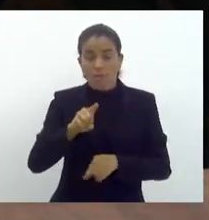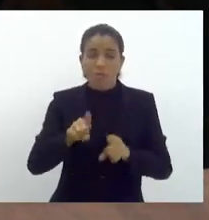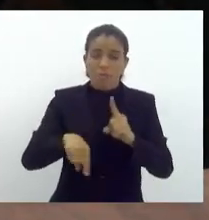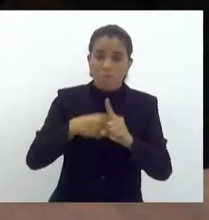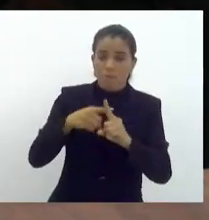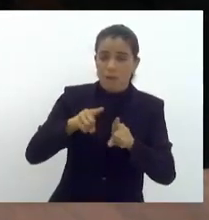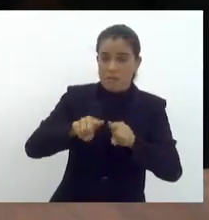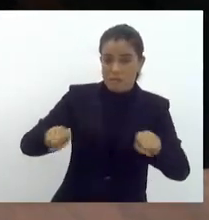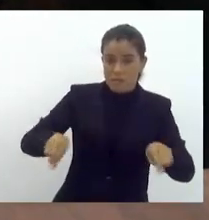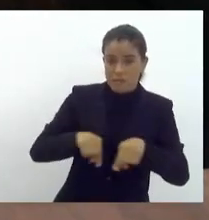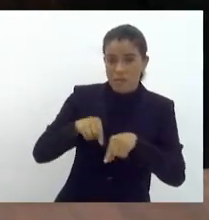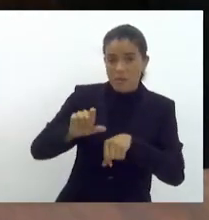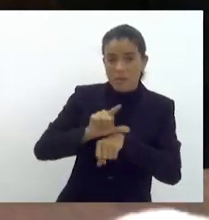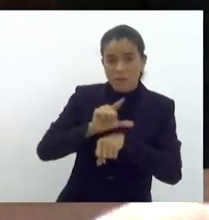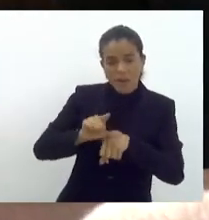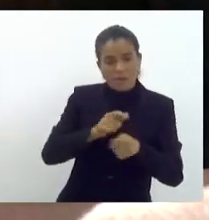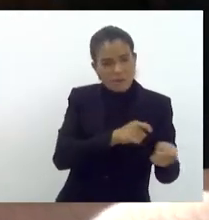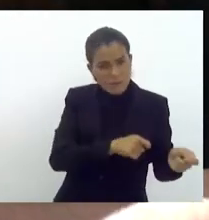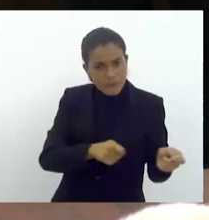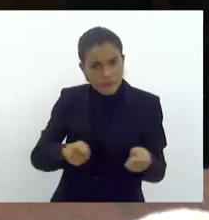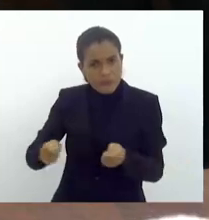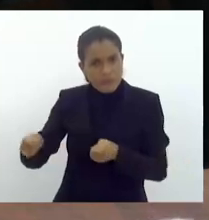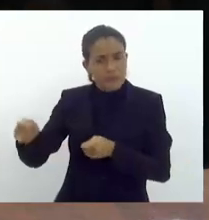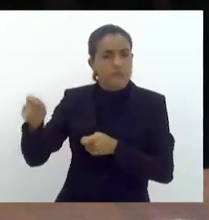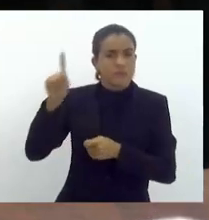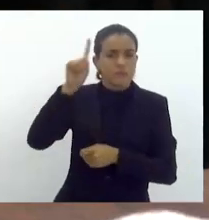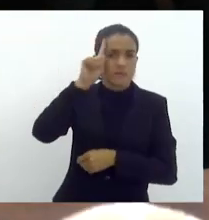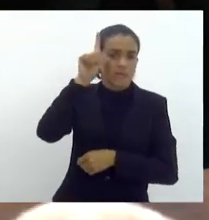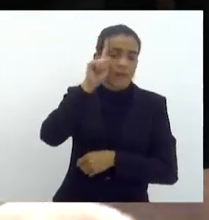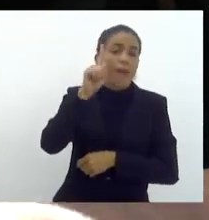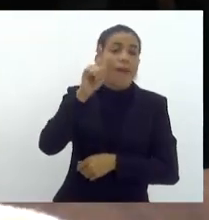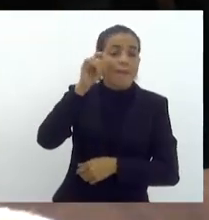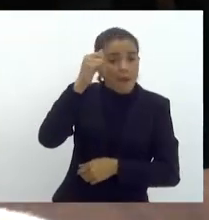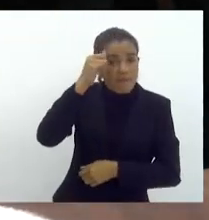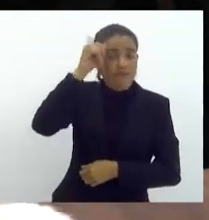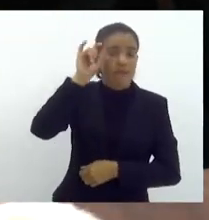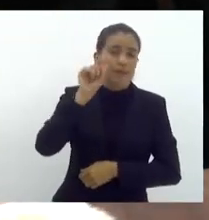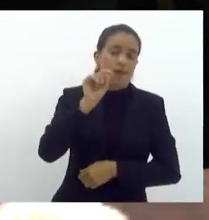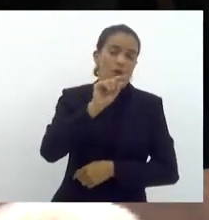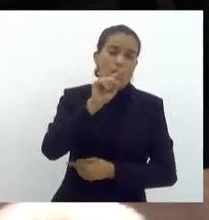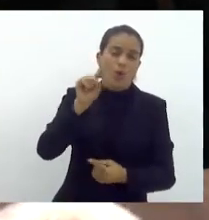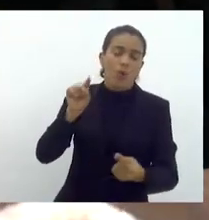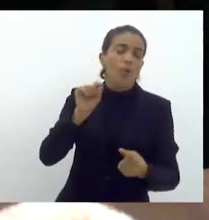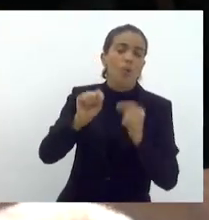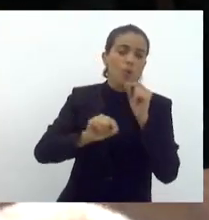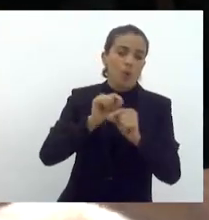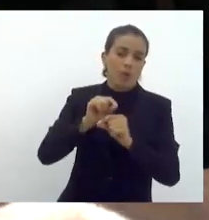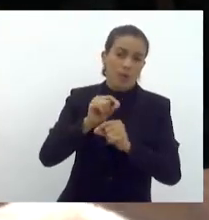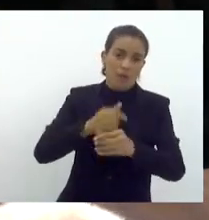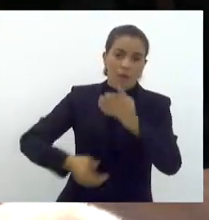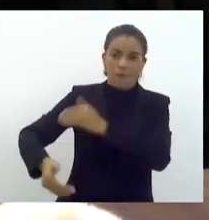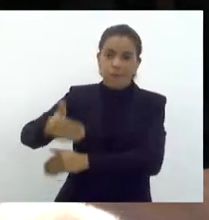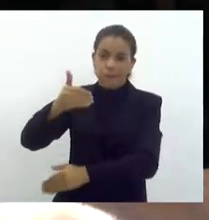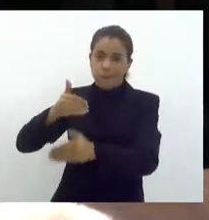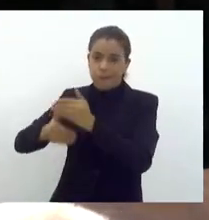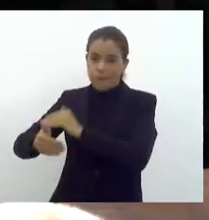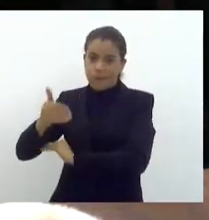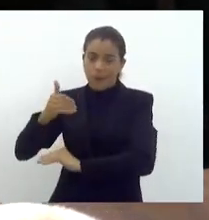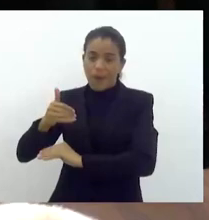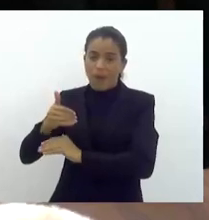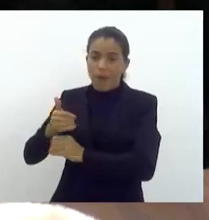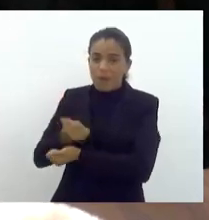é cotidiano e é para impedir retrocessos que coloquem a vida dessas mulheres em maior